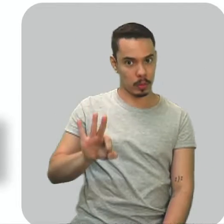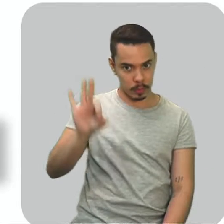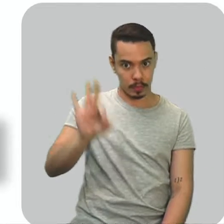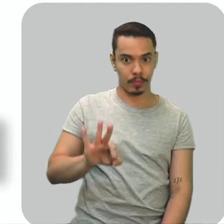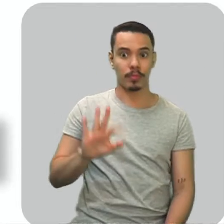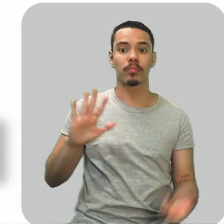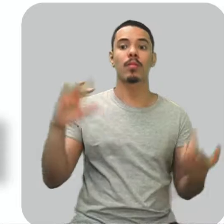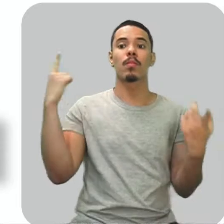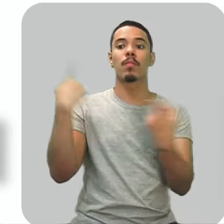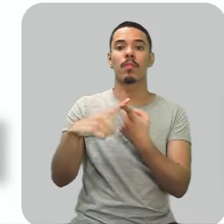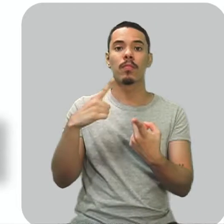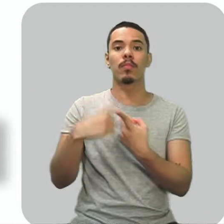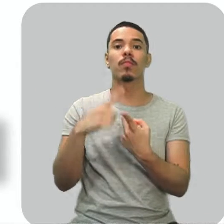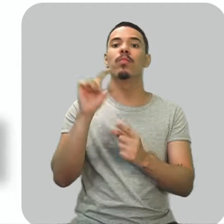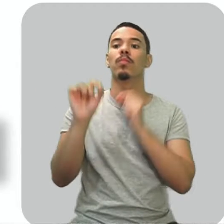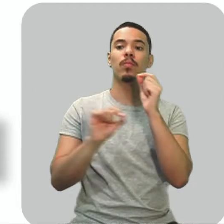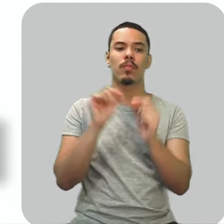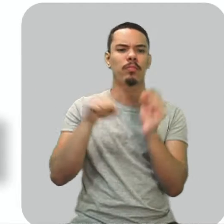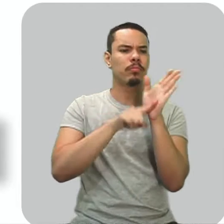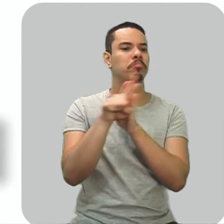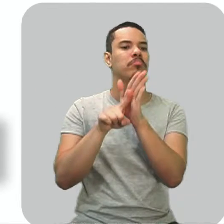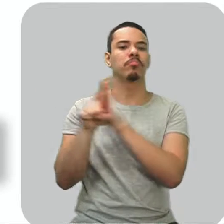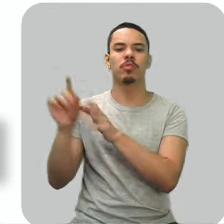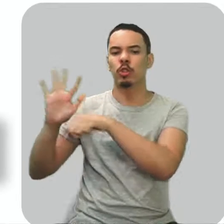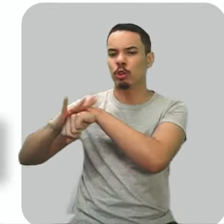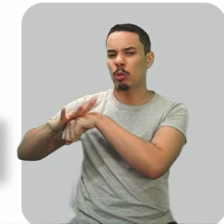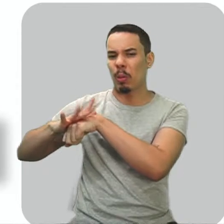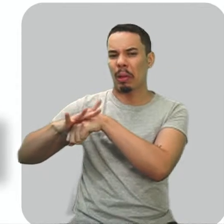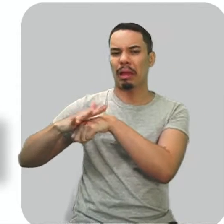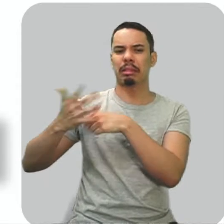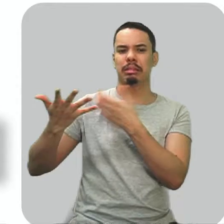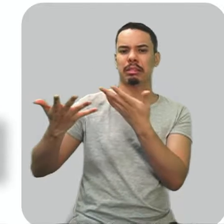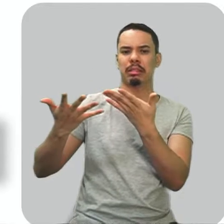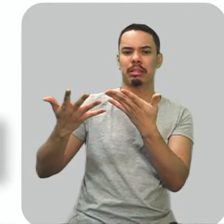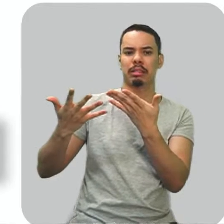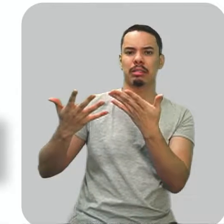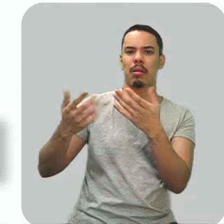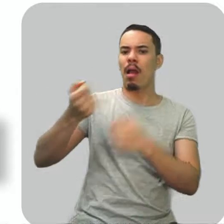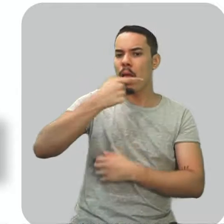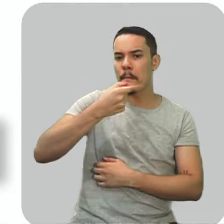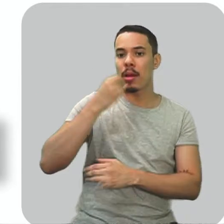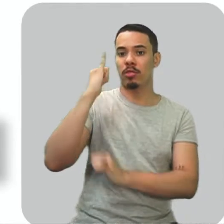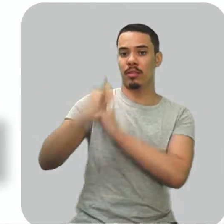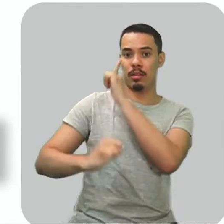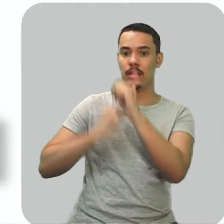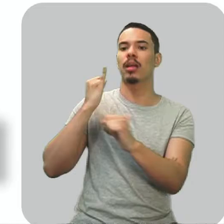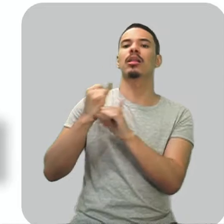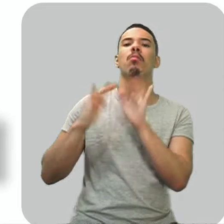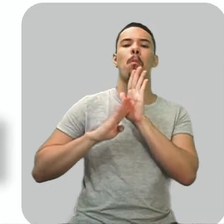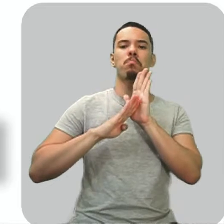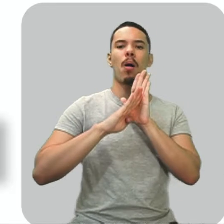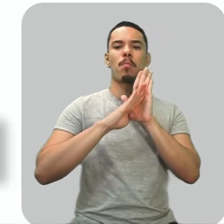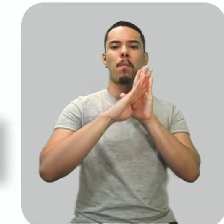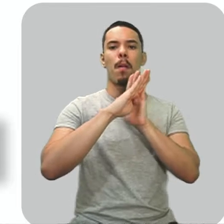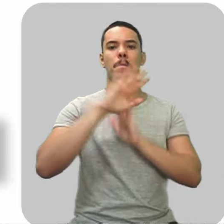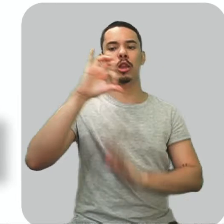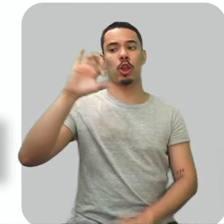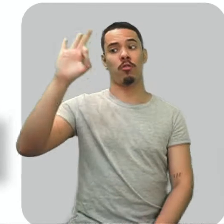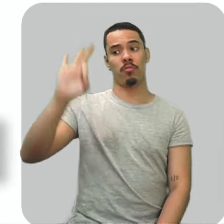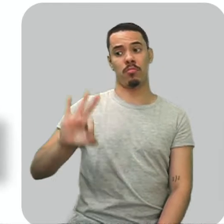além disso a busca por doenças e medicamentos na internet é elevada